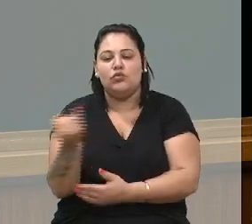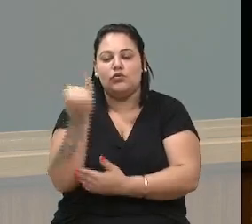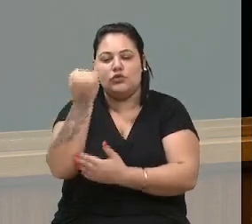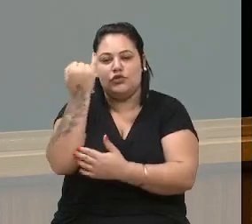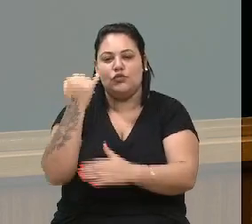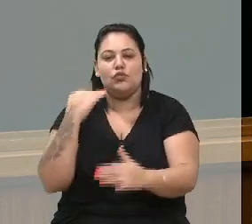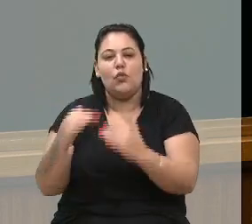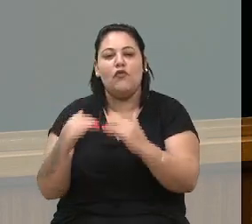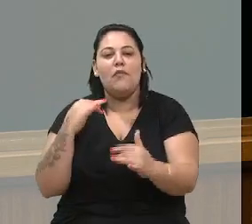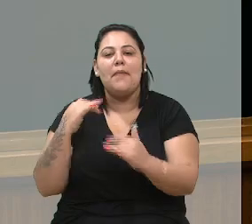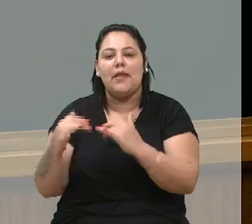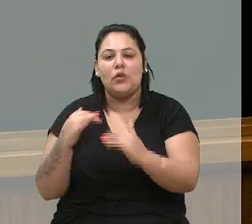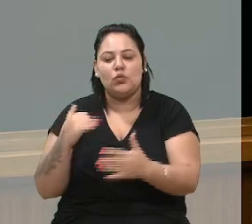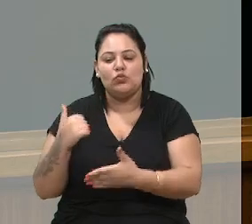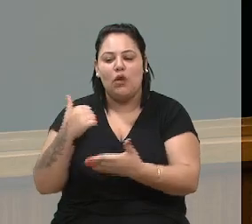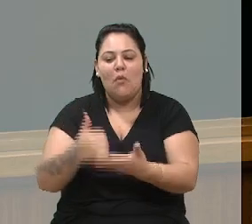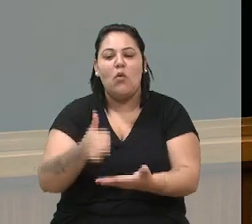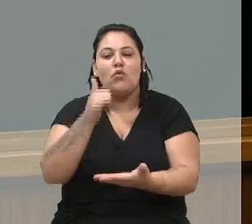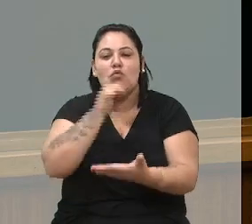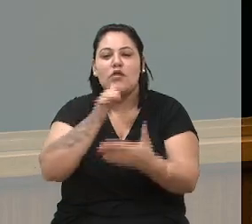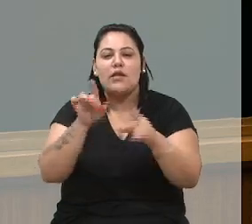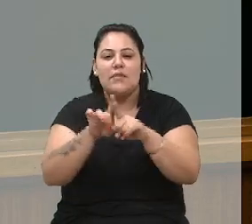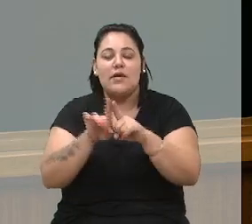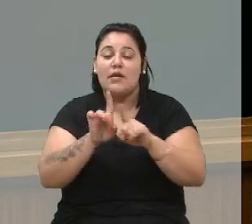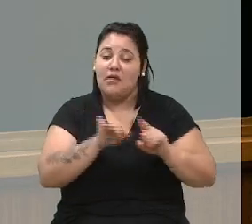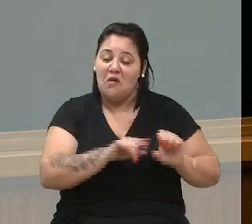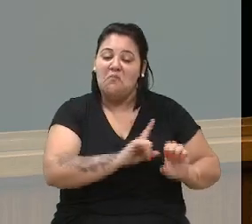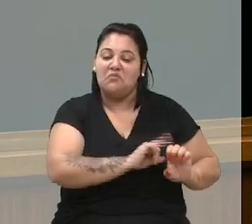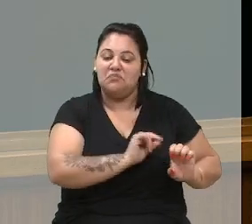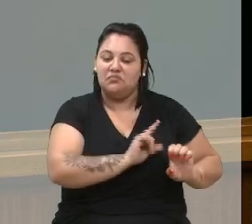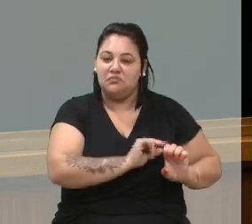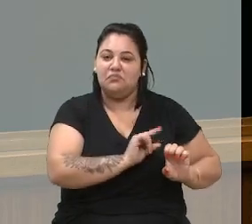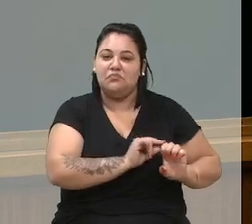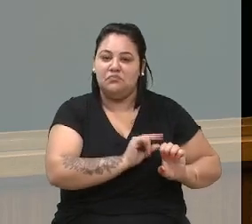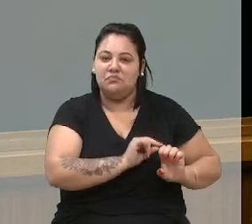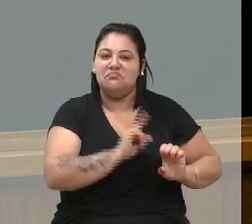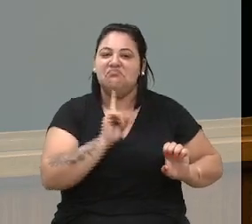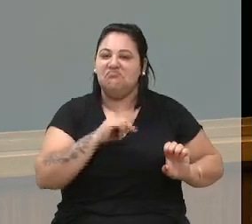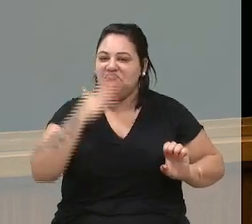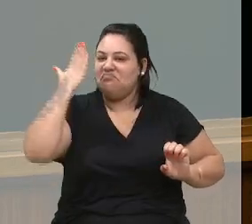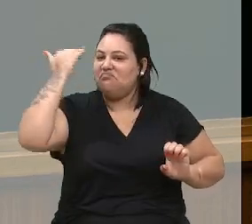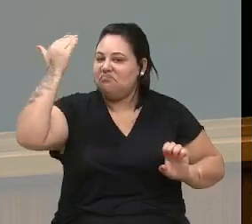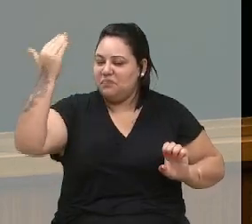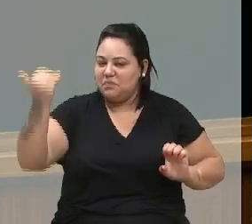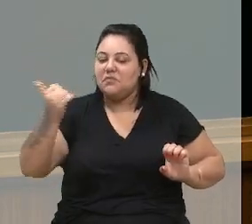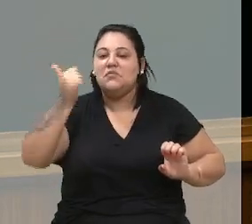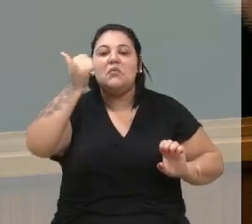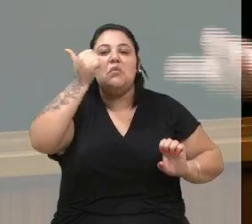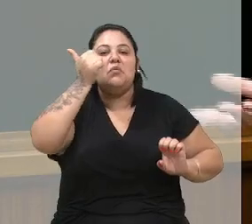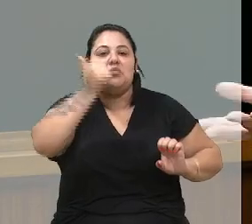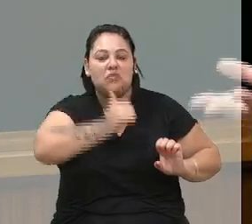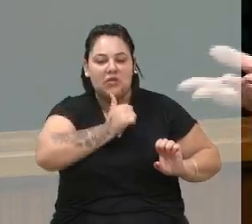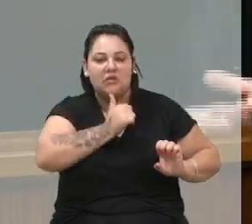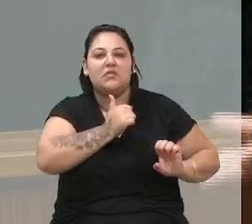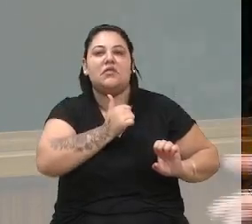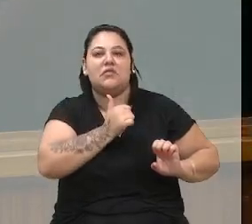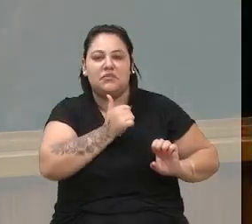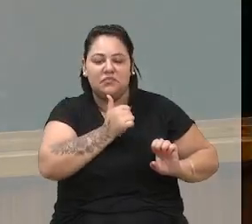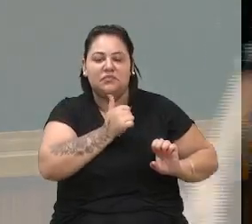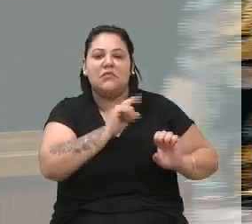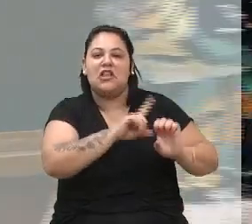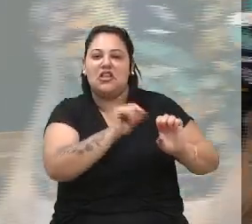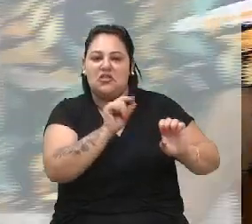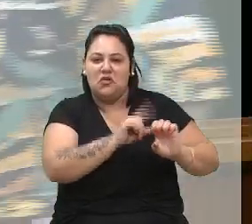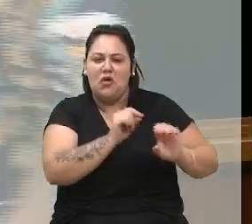de mulheres, e é uma empresária de sucesso, né? Uma mulher empresária de sucesso